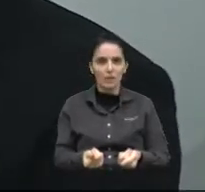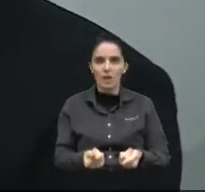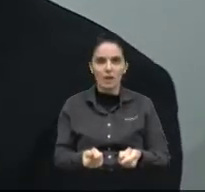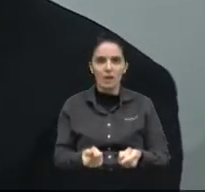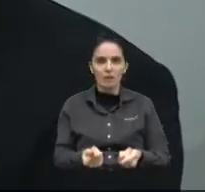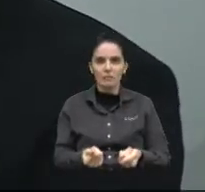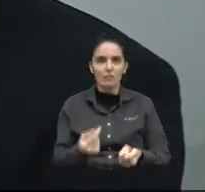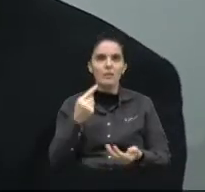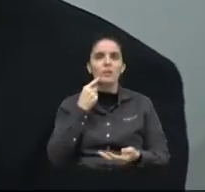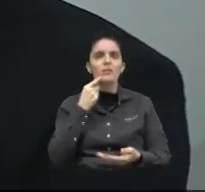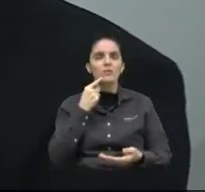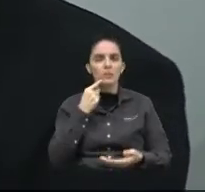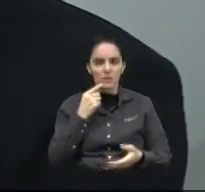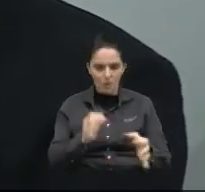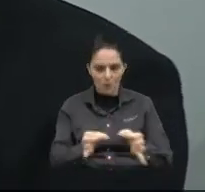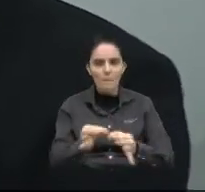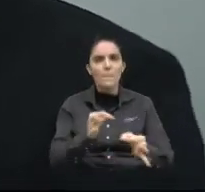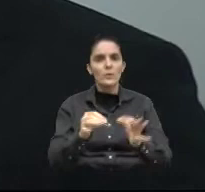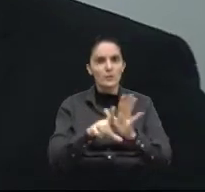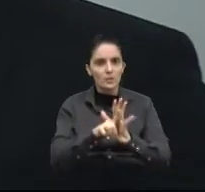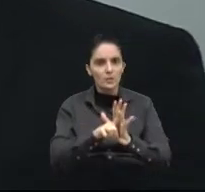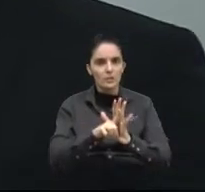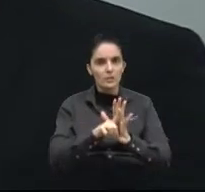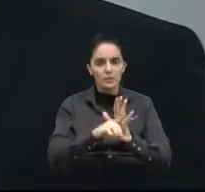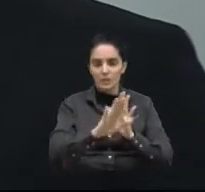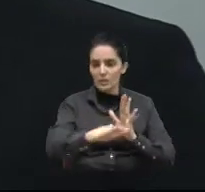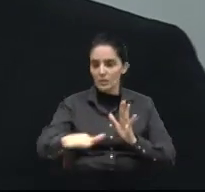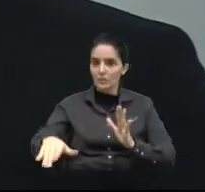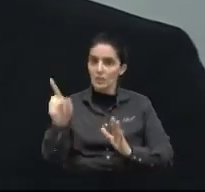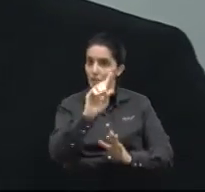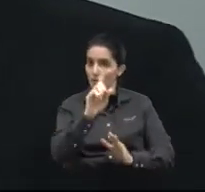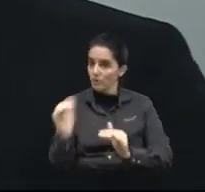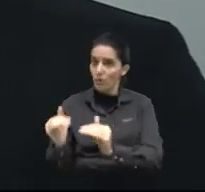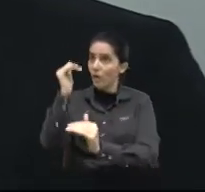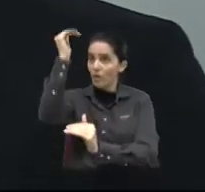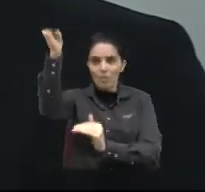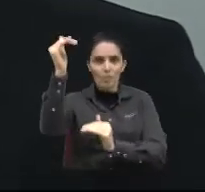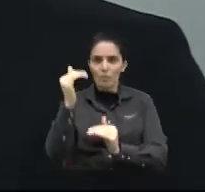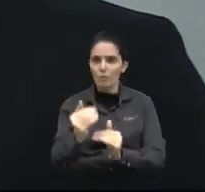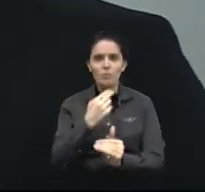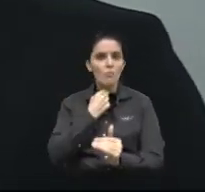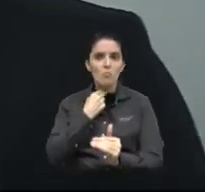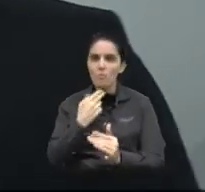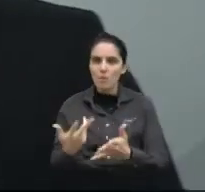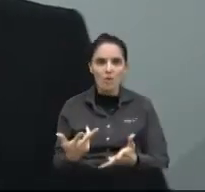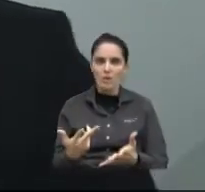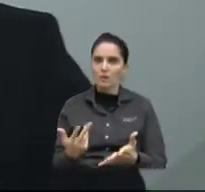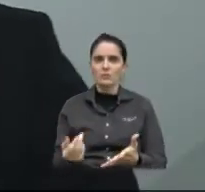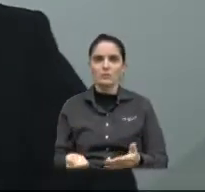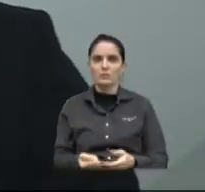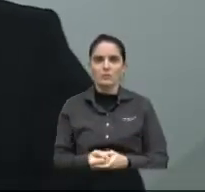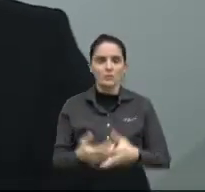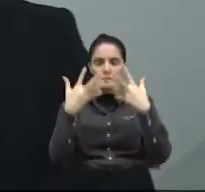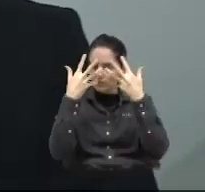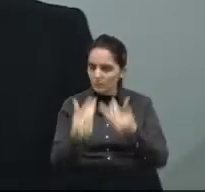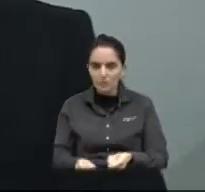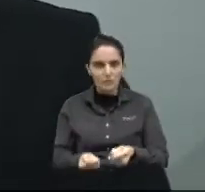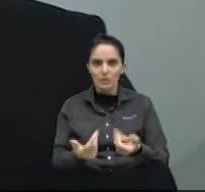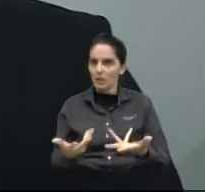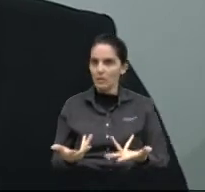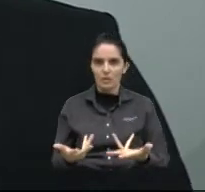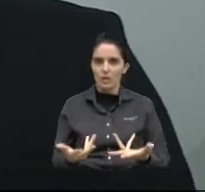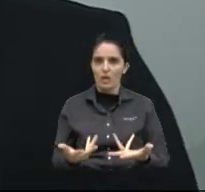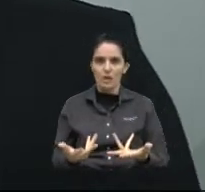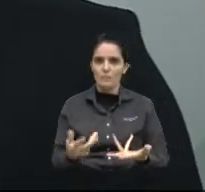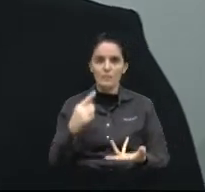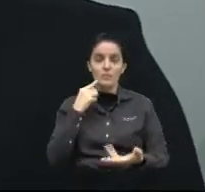daquele aquele projeto de lei criança não é um adulto mudar pra dentro da gente não dá para tolerar eu peço a